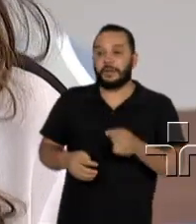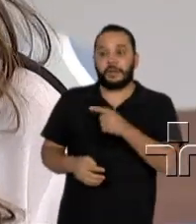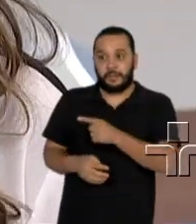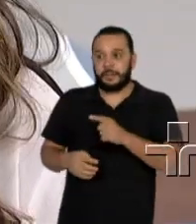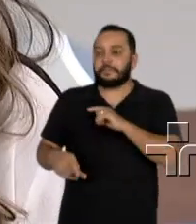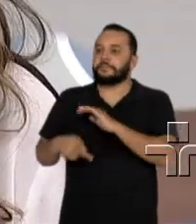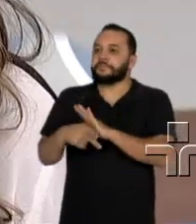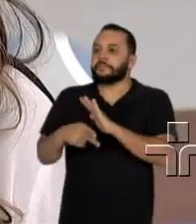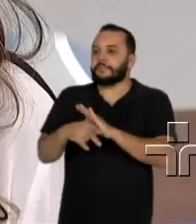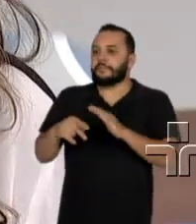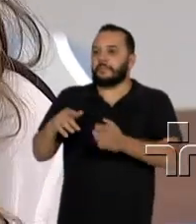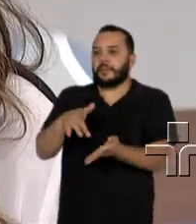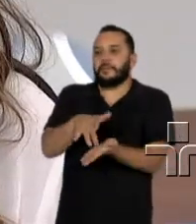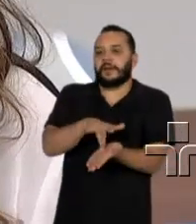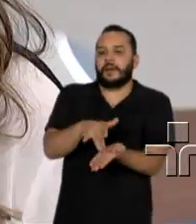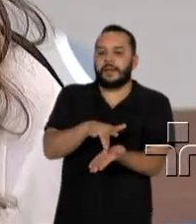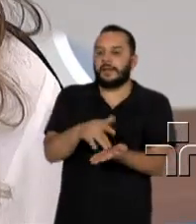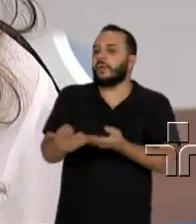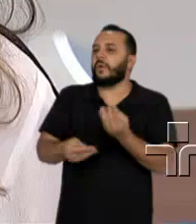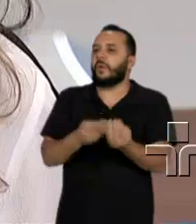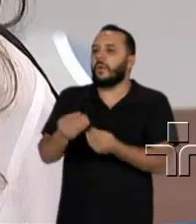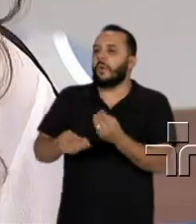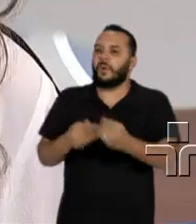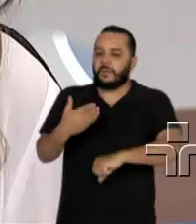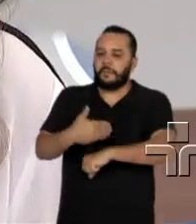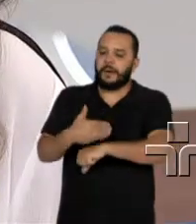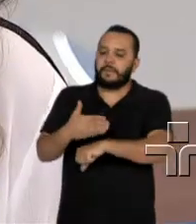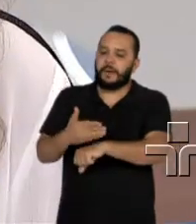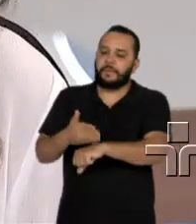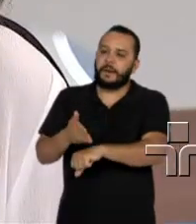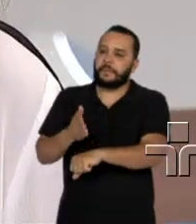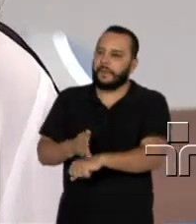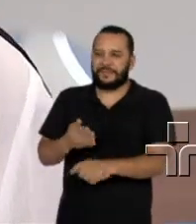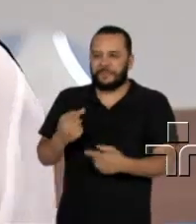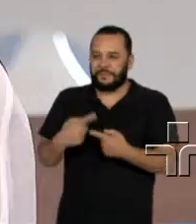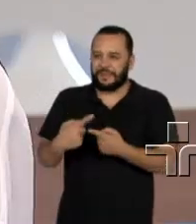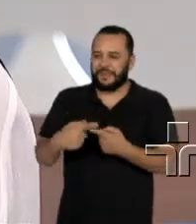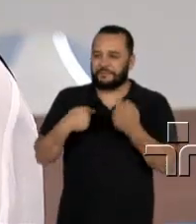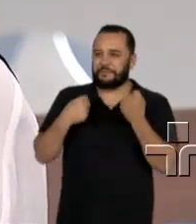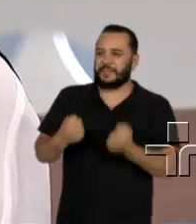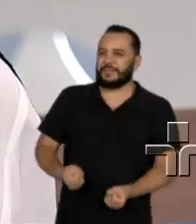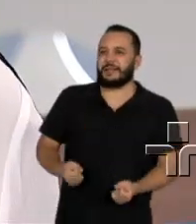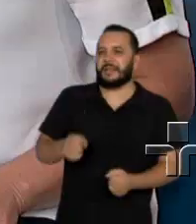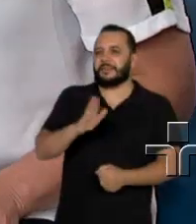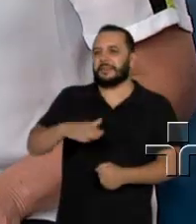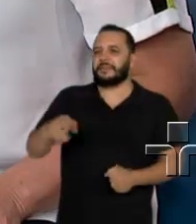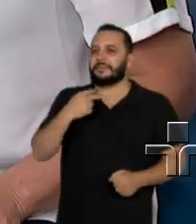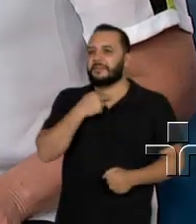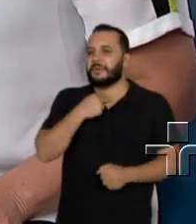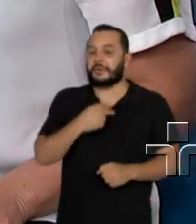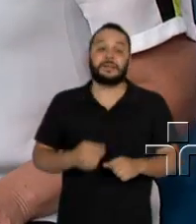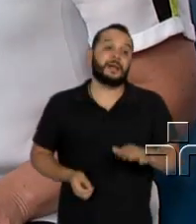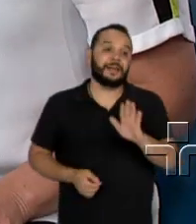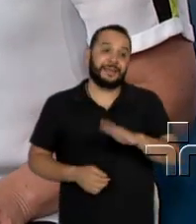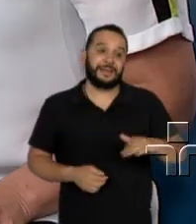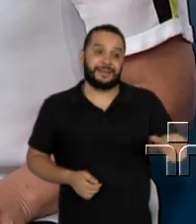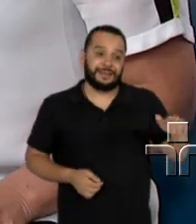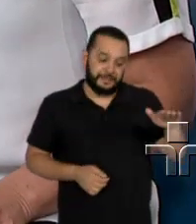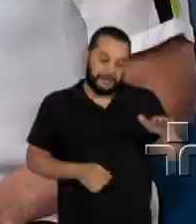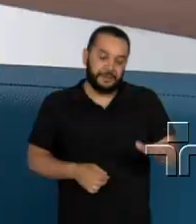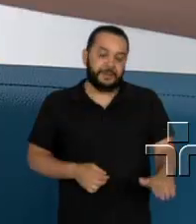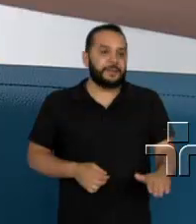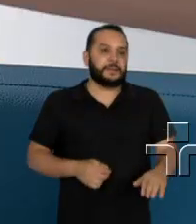balé é que tem que ser essa rotina tem pra não ficasse muito gado para crianças é criança pequena